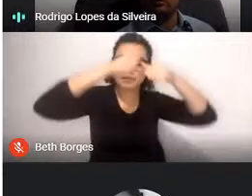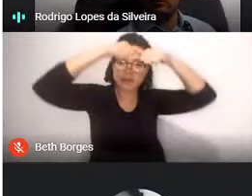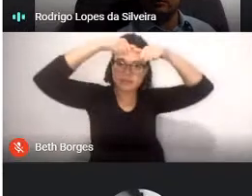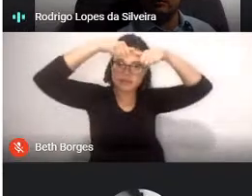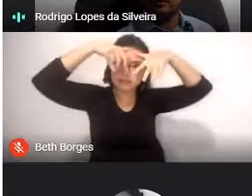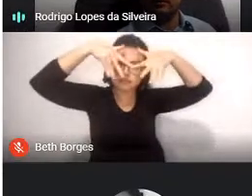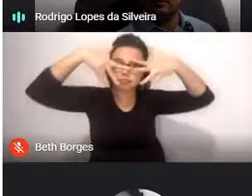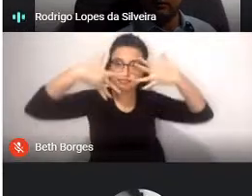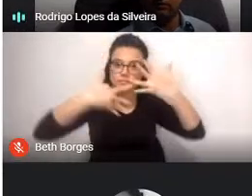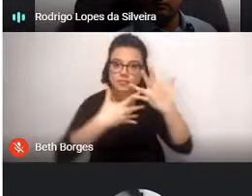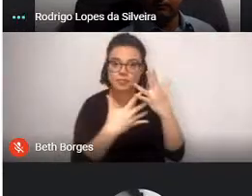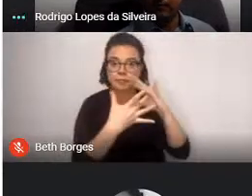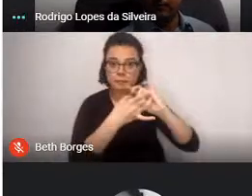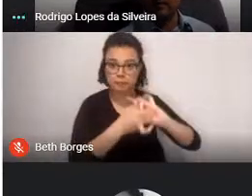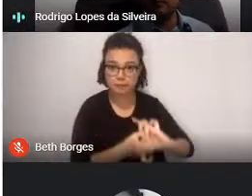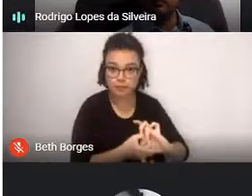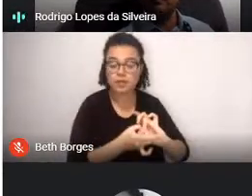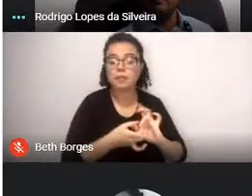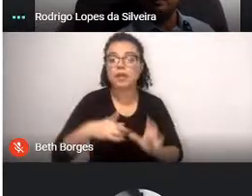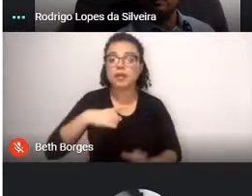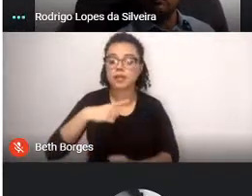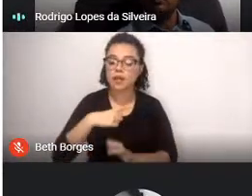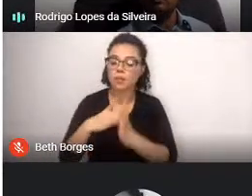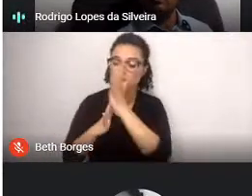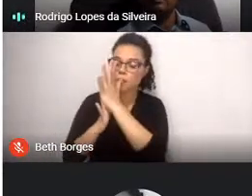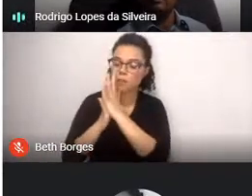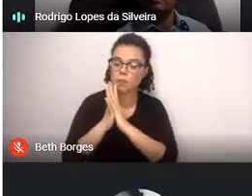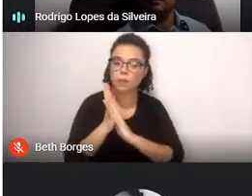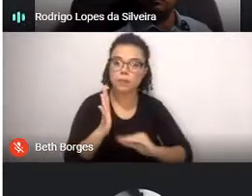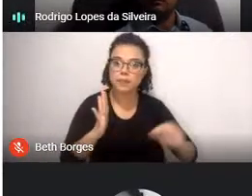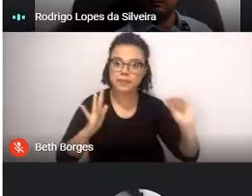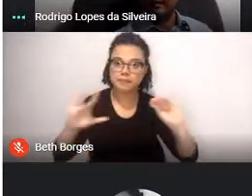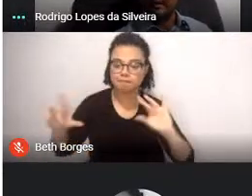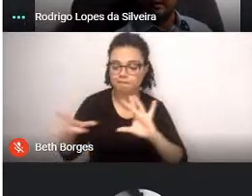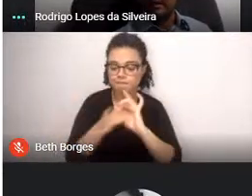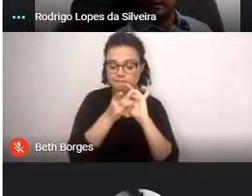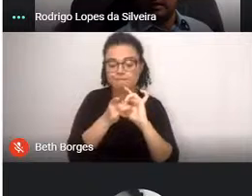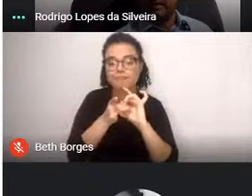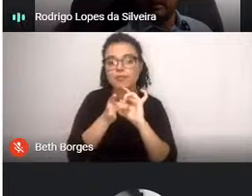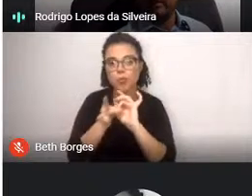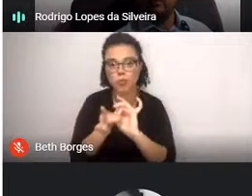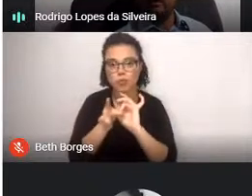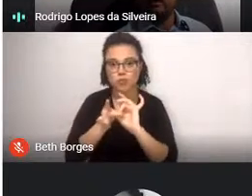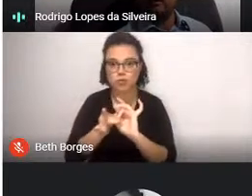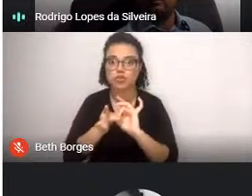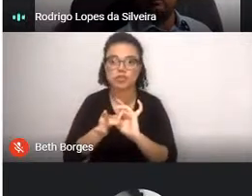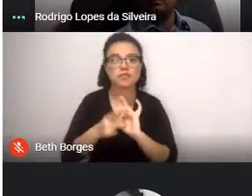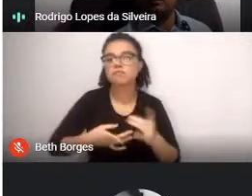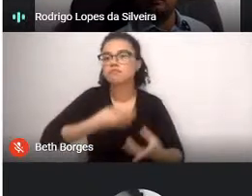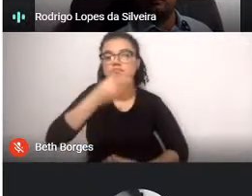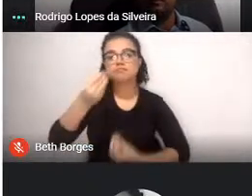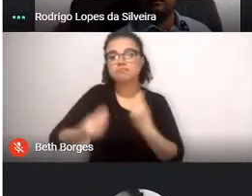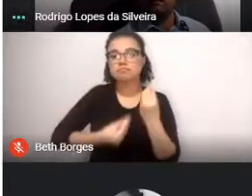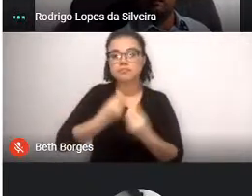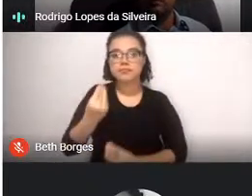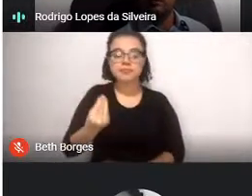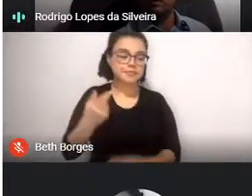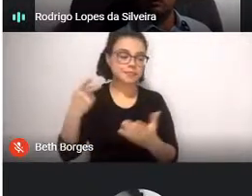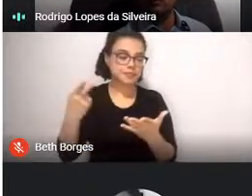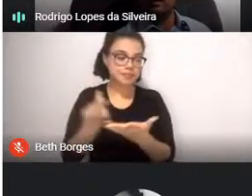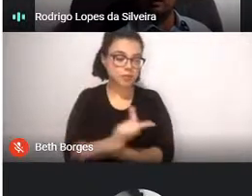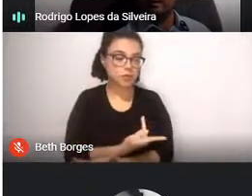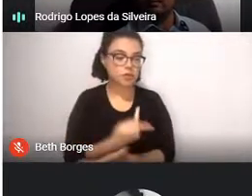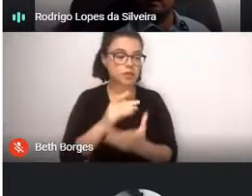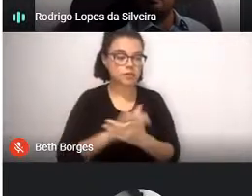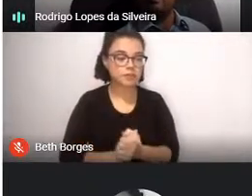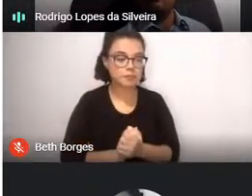modelo cognitivo-comportamental, tá certo? Onde a gente vai trazendo a ideia de quê? De mexer